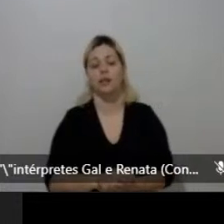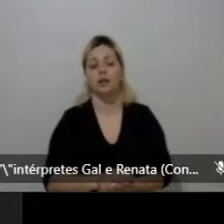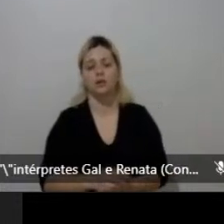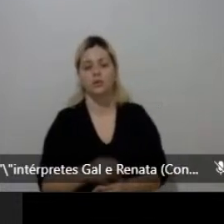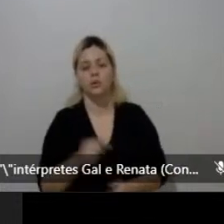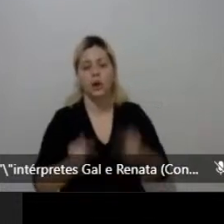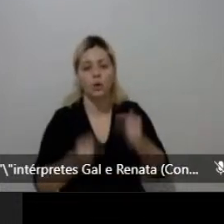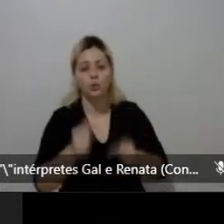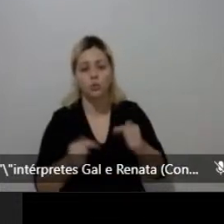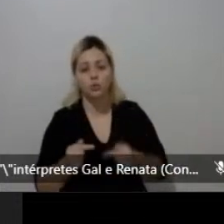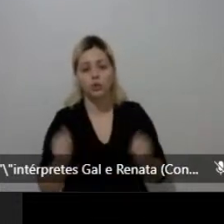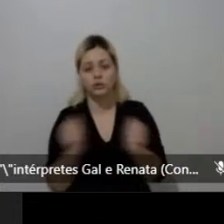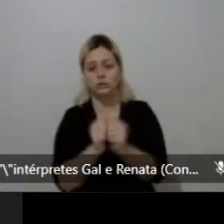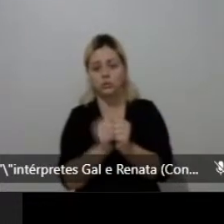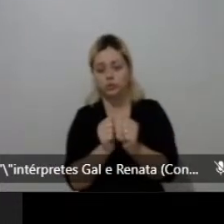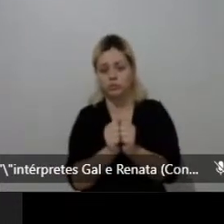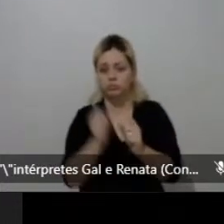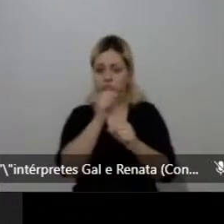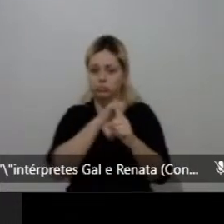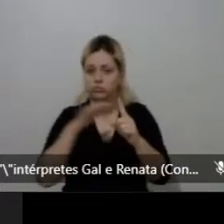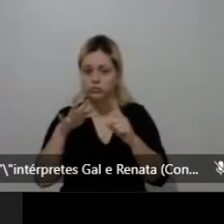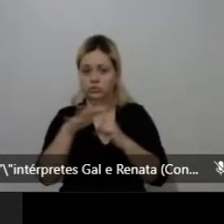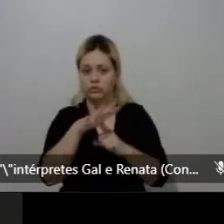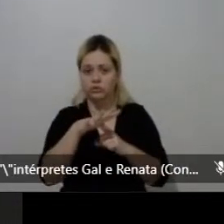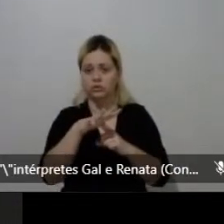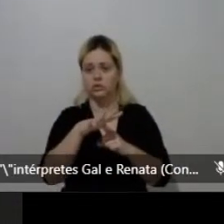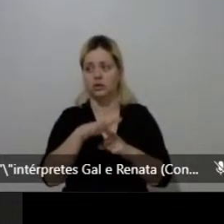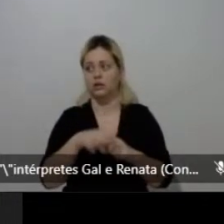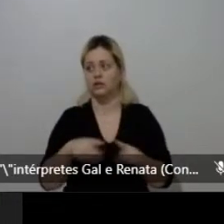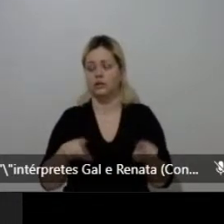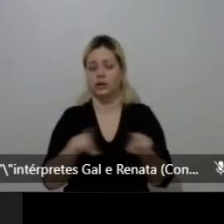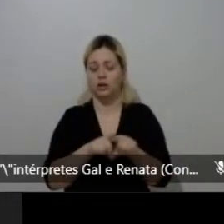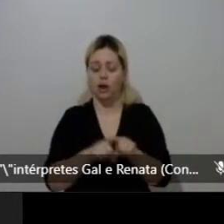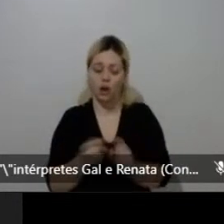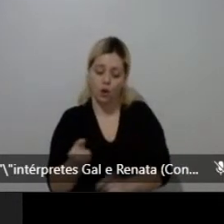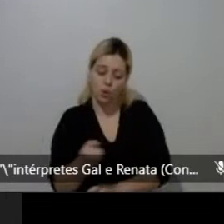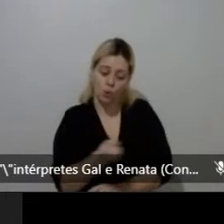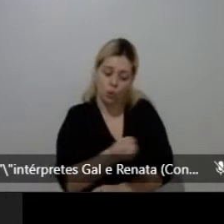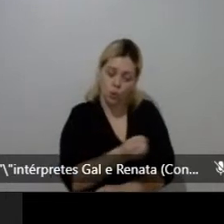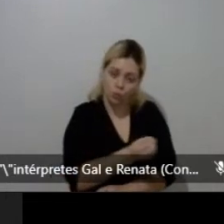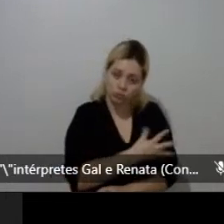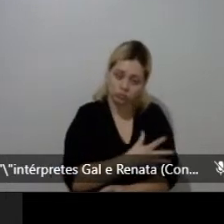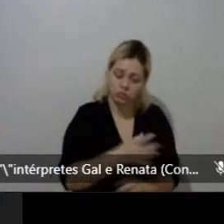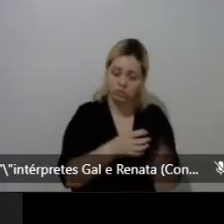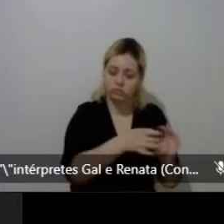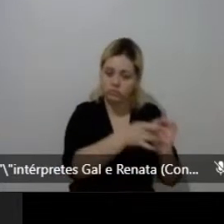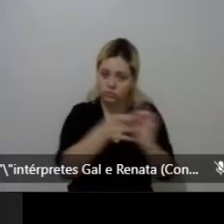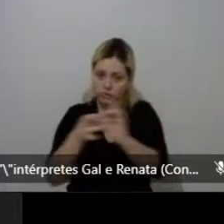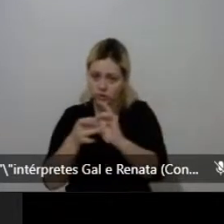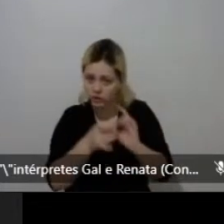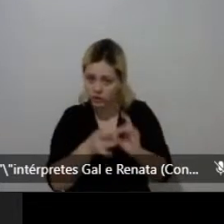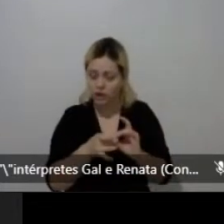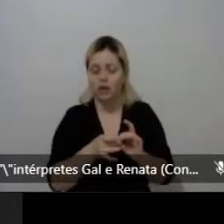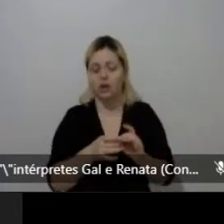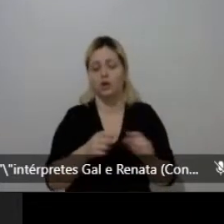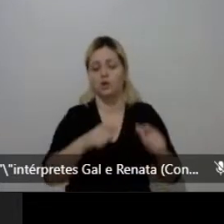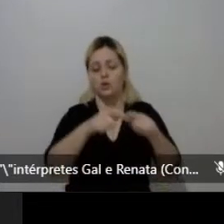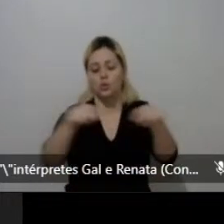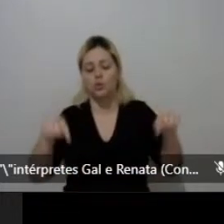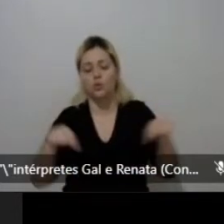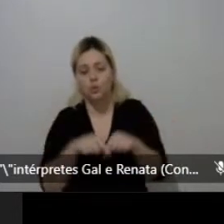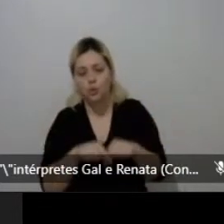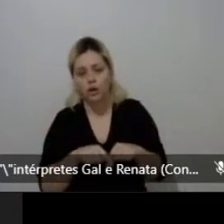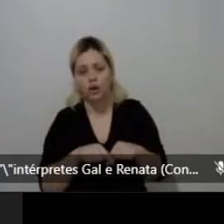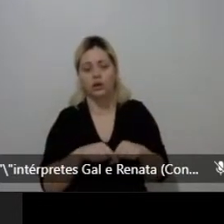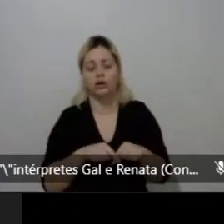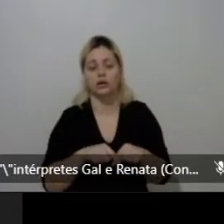fundiários coletivos em razão desse novo ciclo de privatizações. Privatizações de terras, águas e